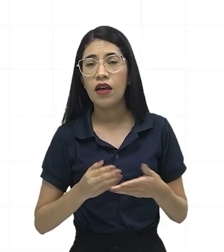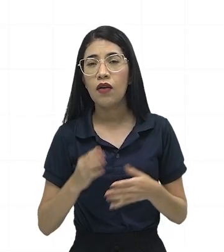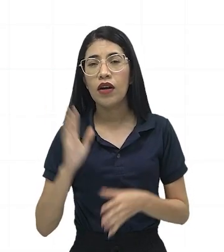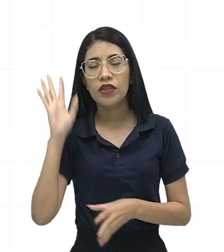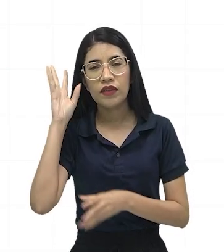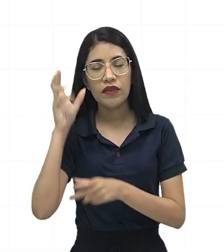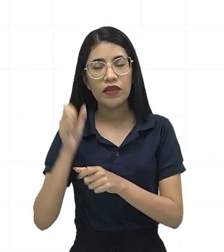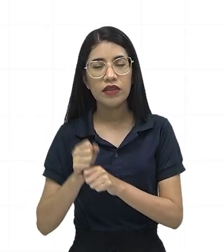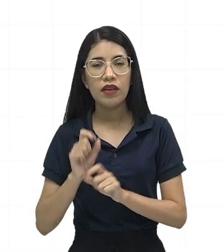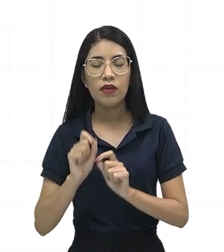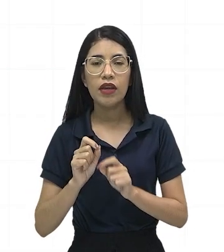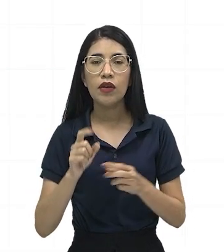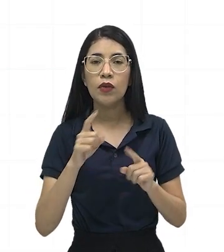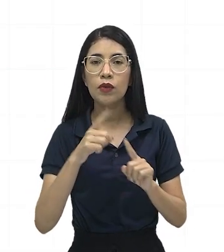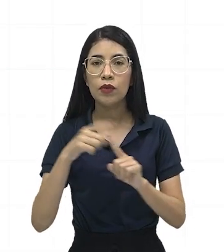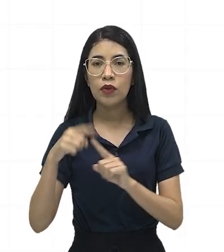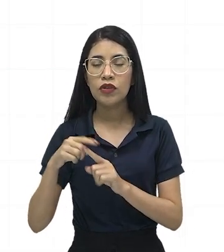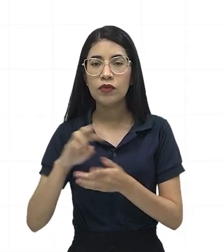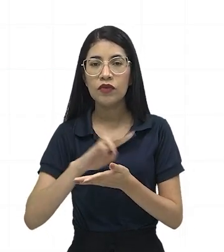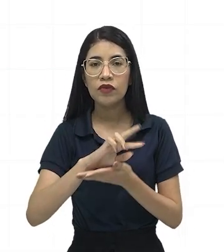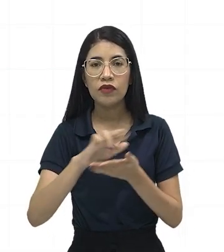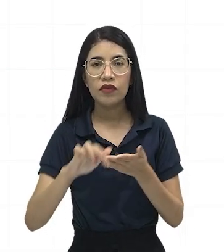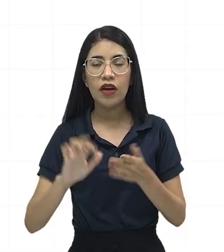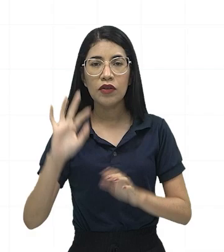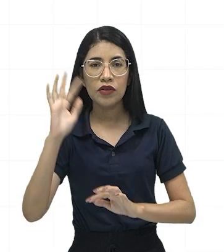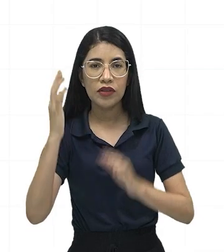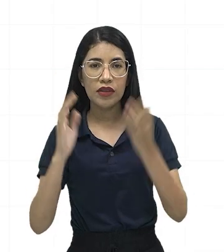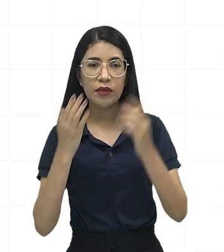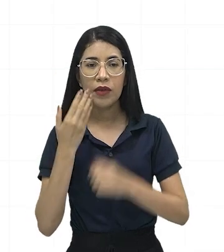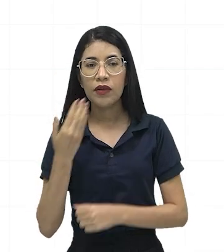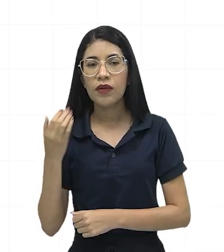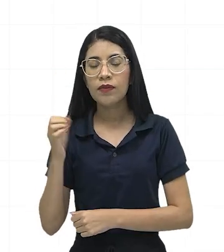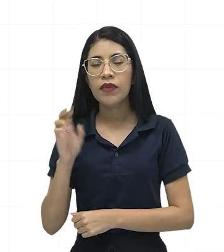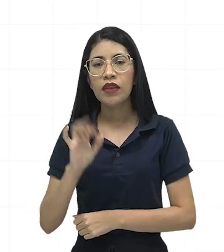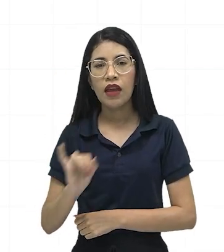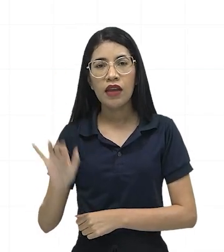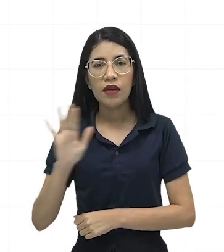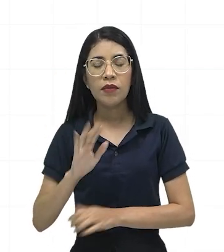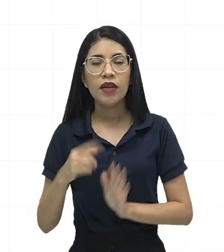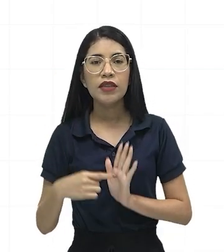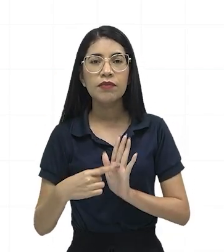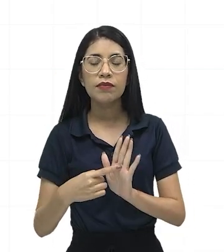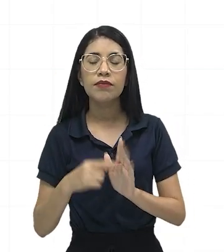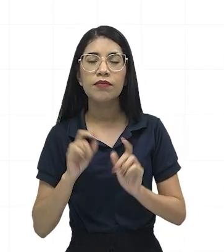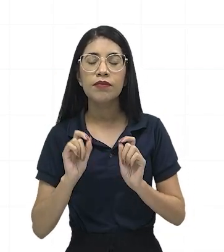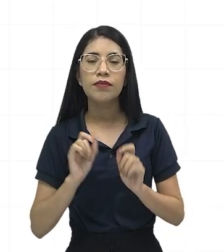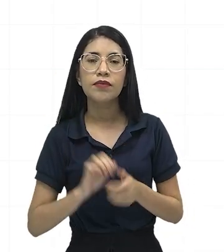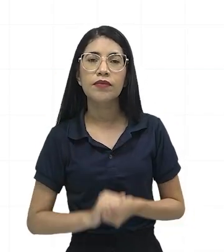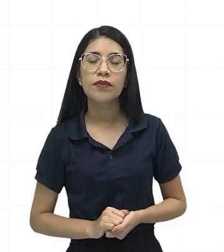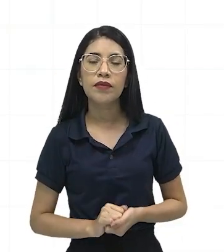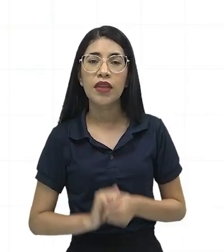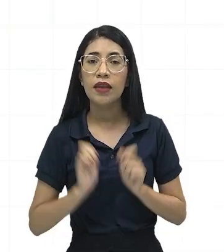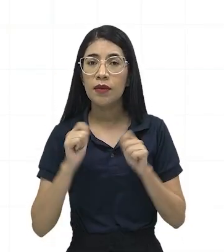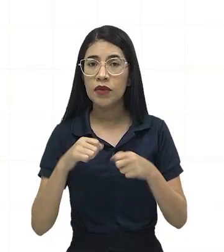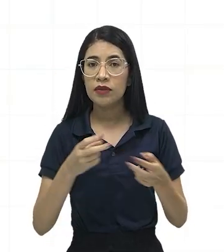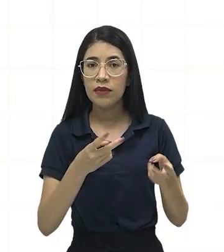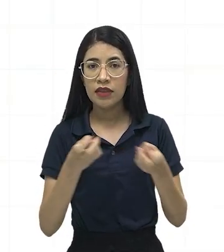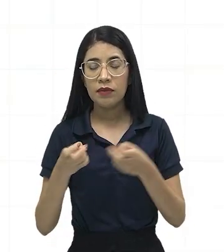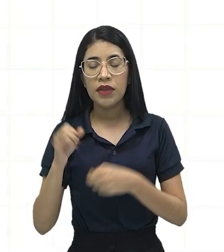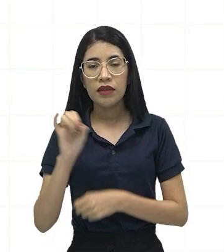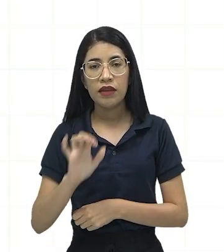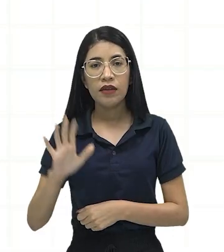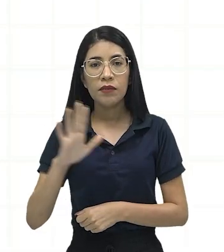alguns tipos de clima, né? A partir dessa imagem, a gente consegue perceber o que eu acabei de falar para